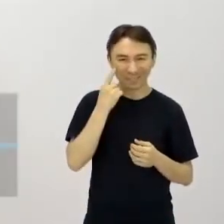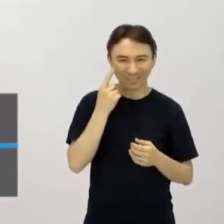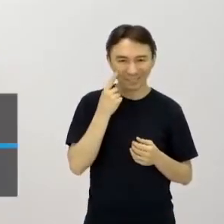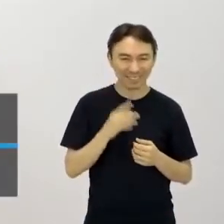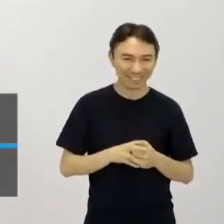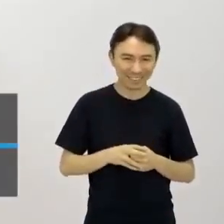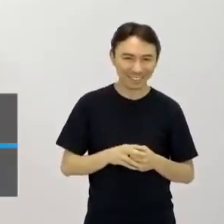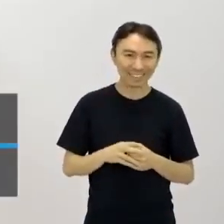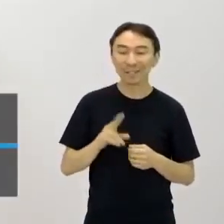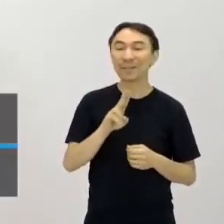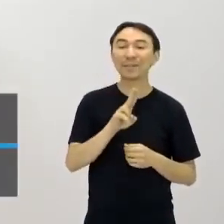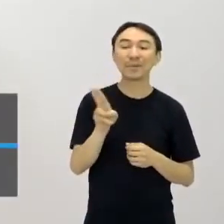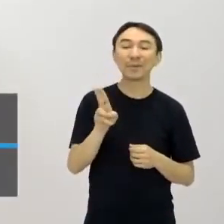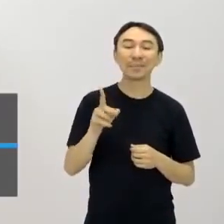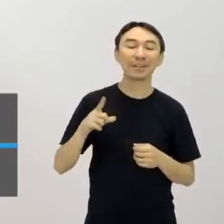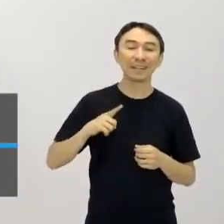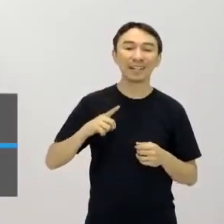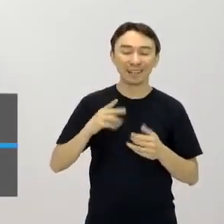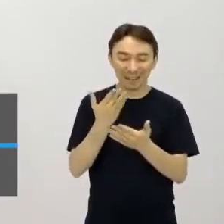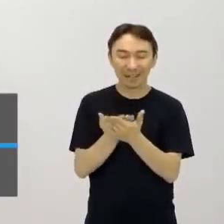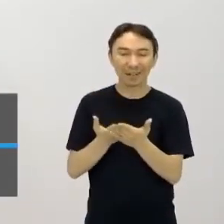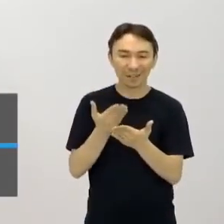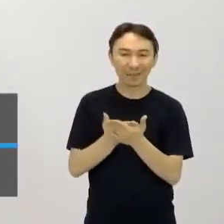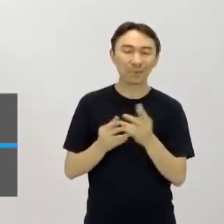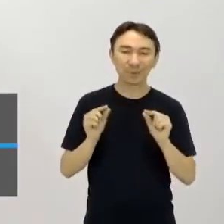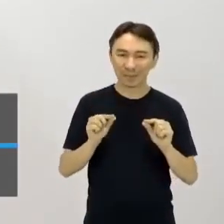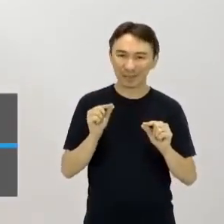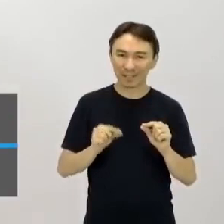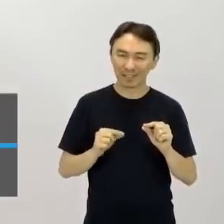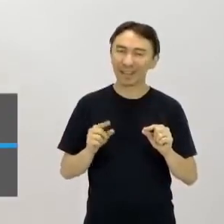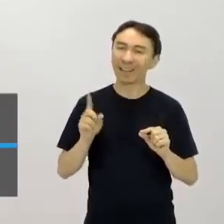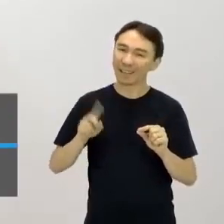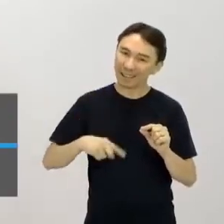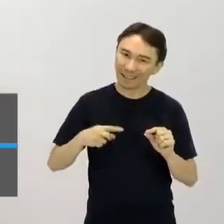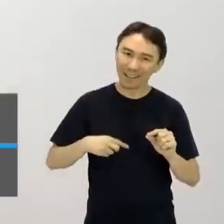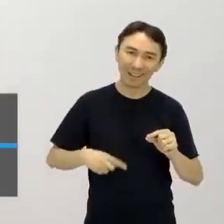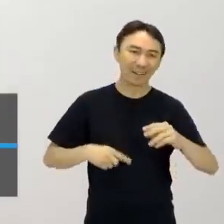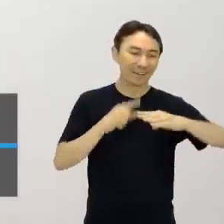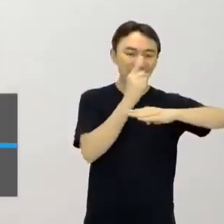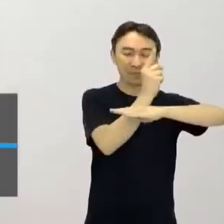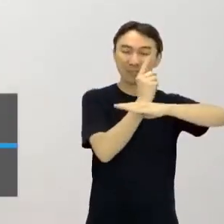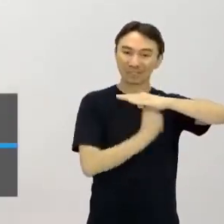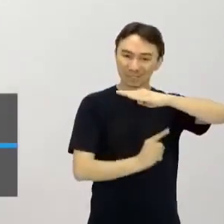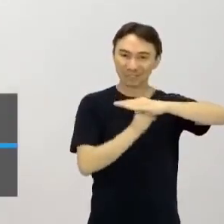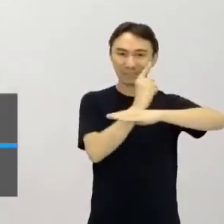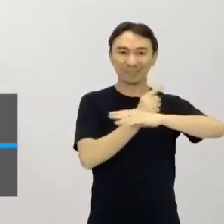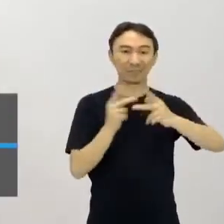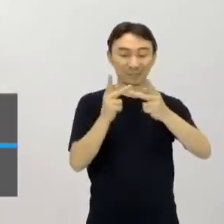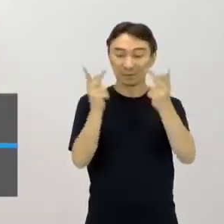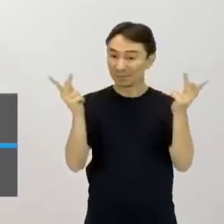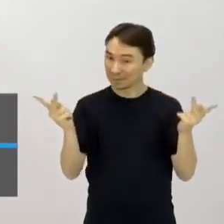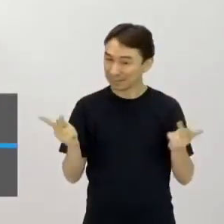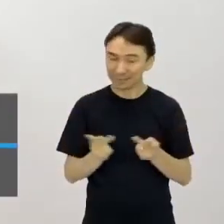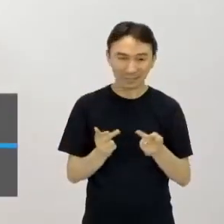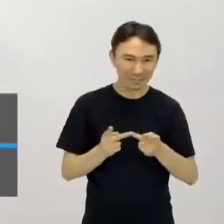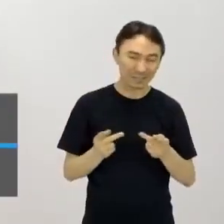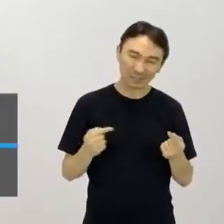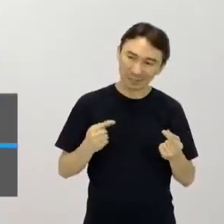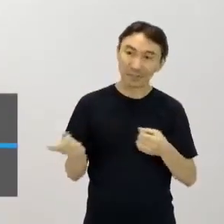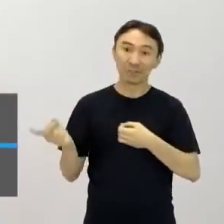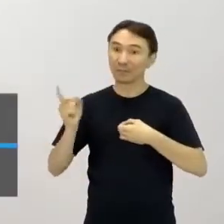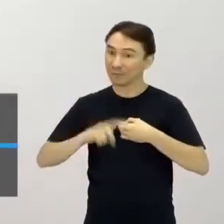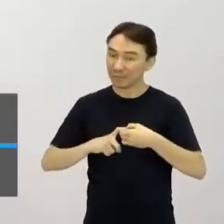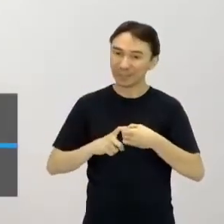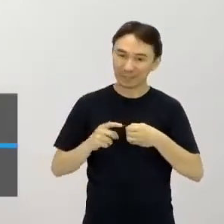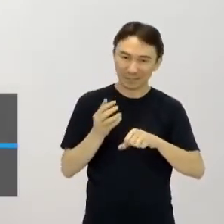é Frações e o Pedaço da Pizza. Eu voltei de férias já com bastante fome, bastante vontade de comer, preciso de bastante energia e eu quero convidar